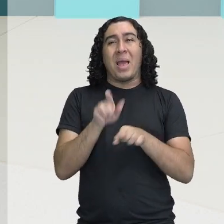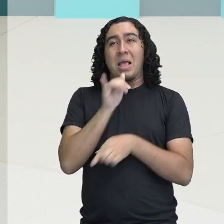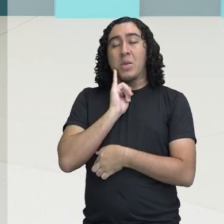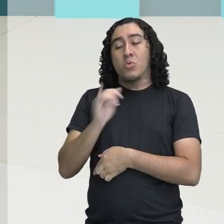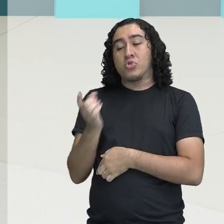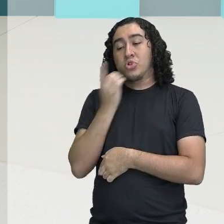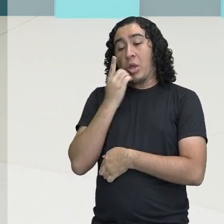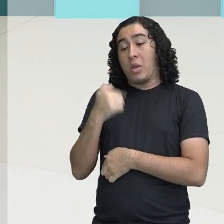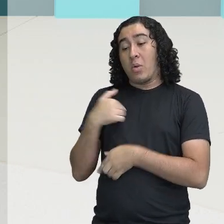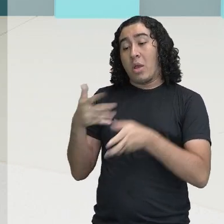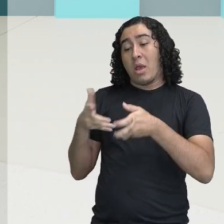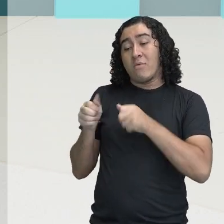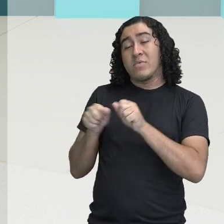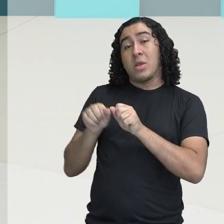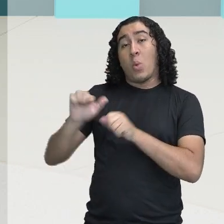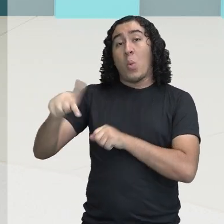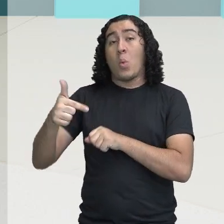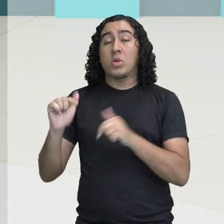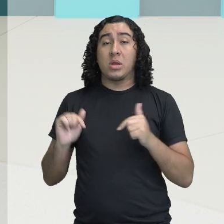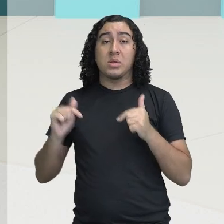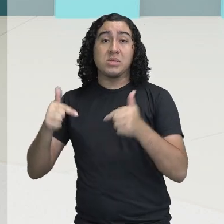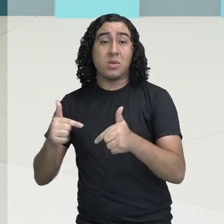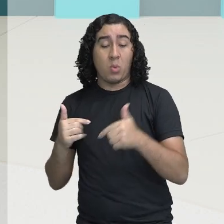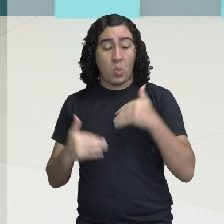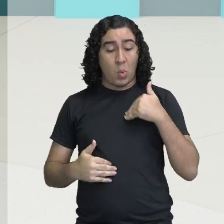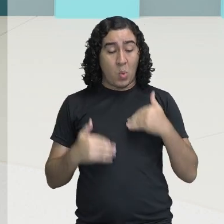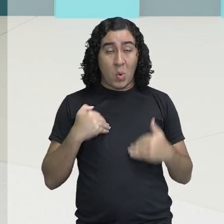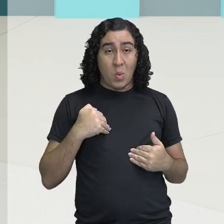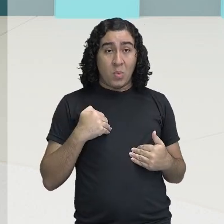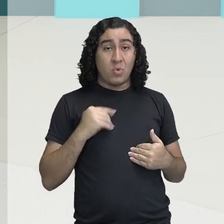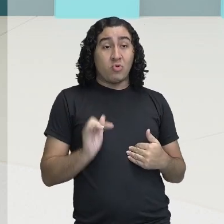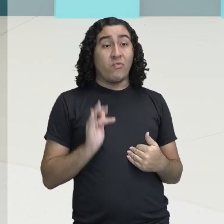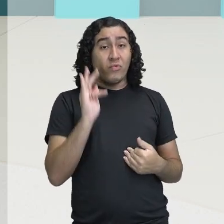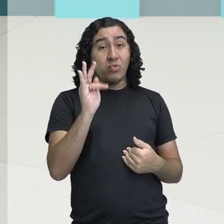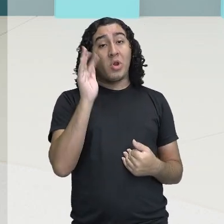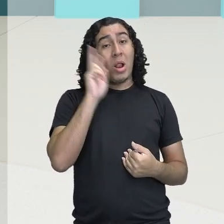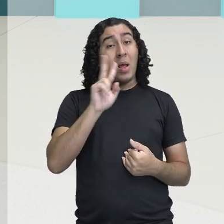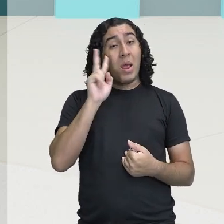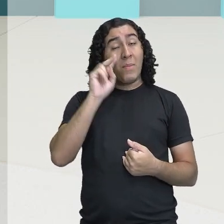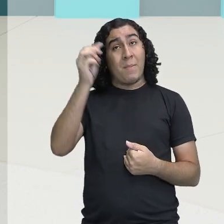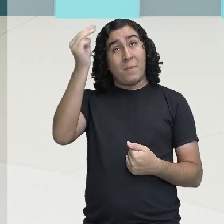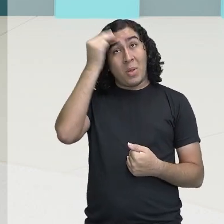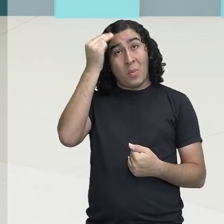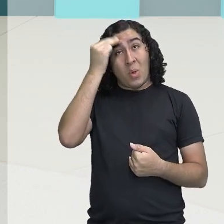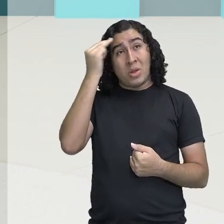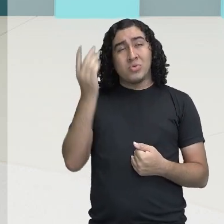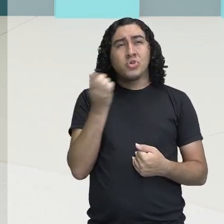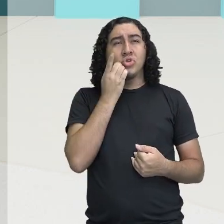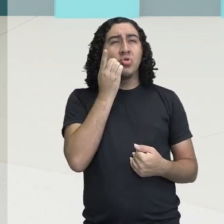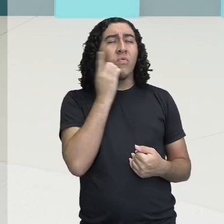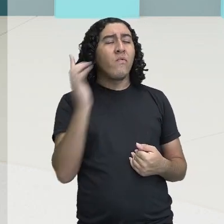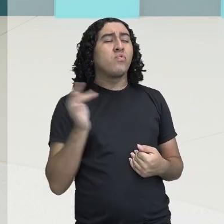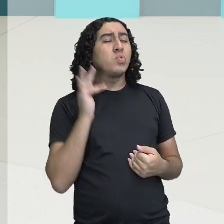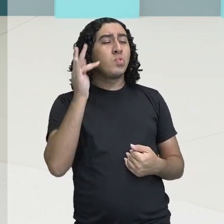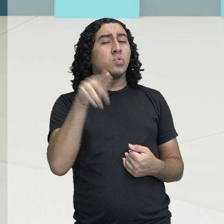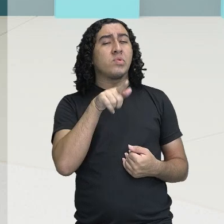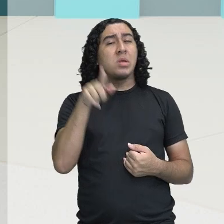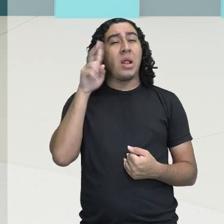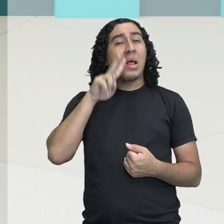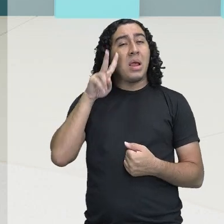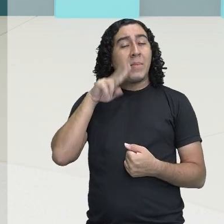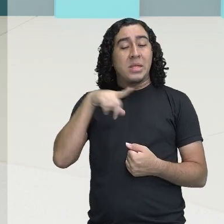fazer algo diferente, esse corpo, ele vai lembrar. E um dia você vai recordar. E